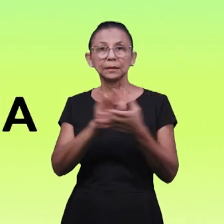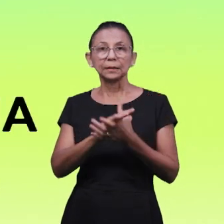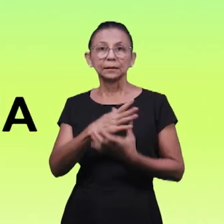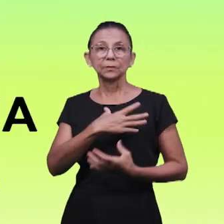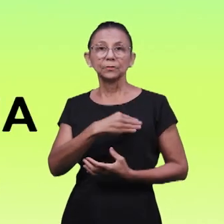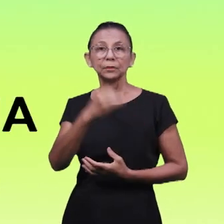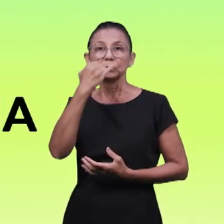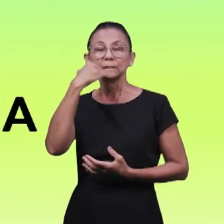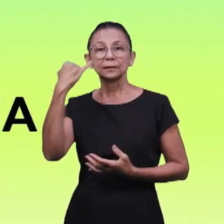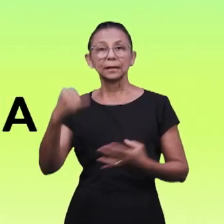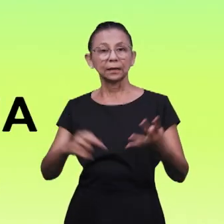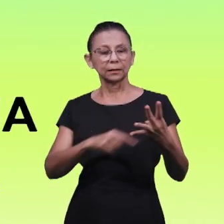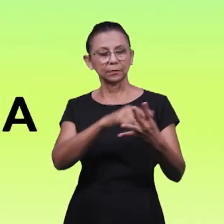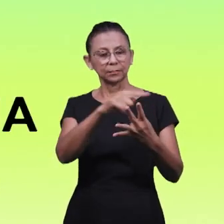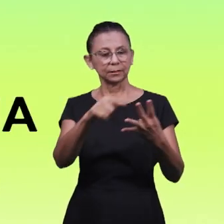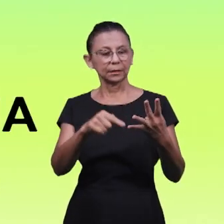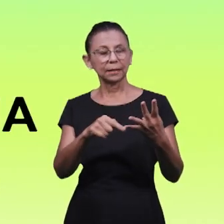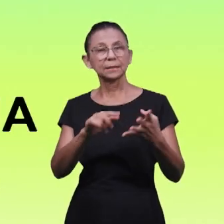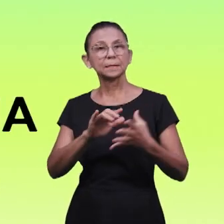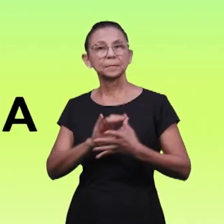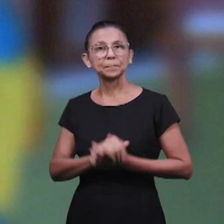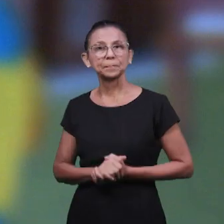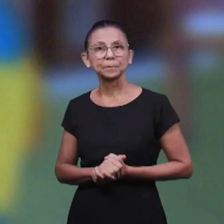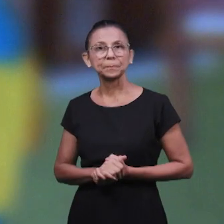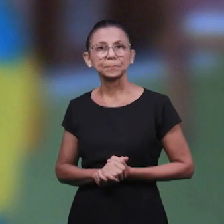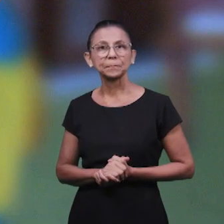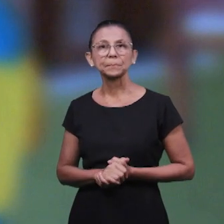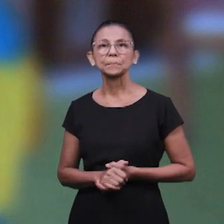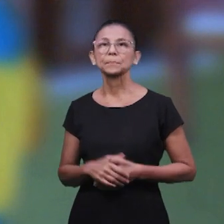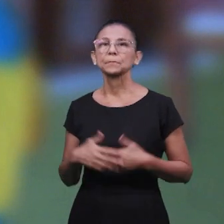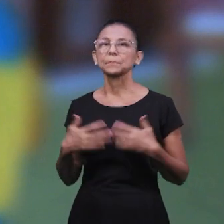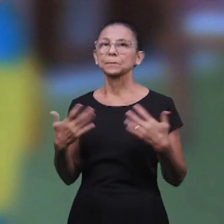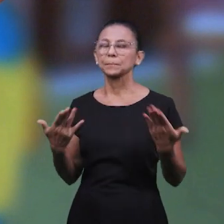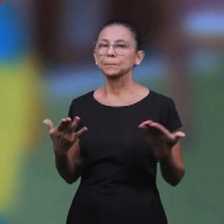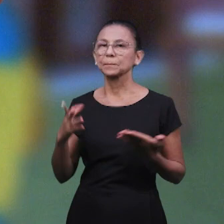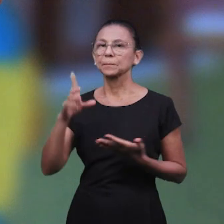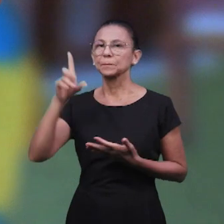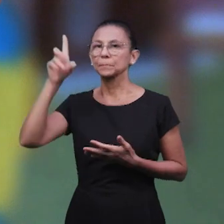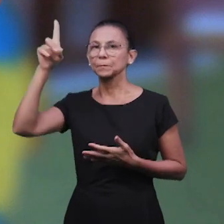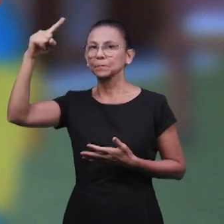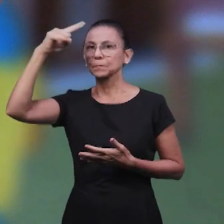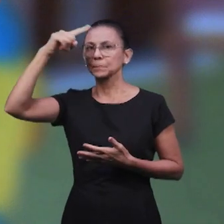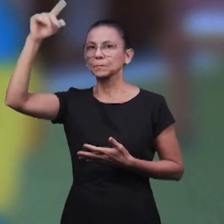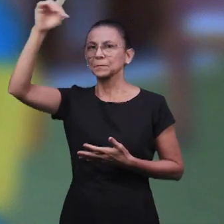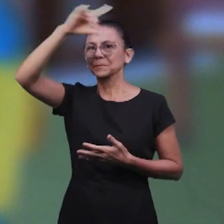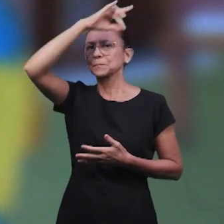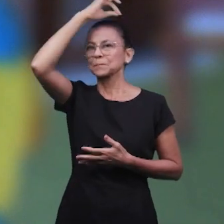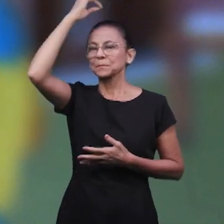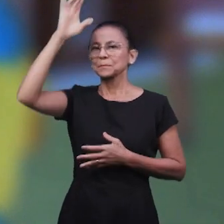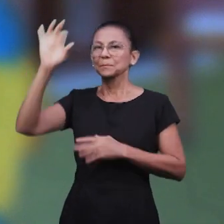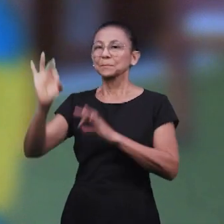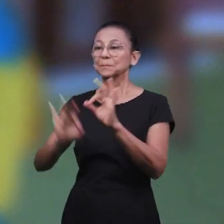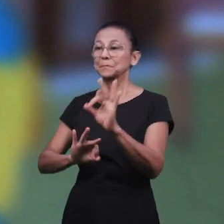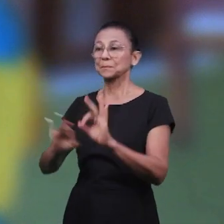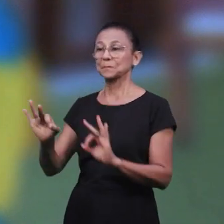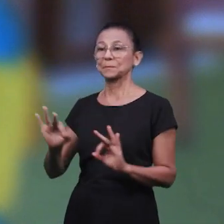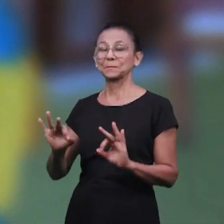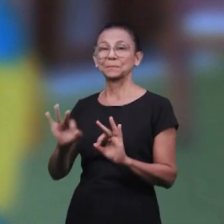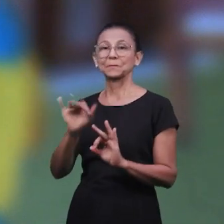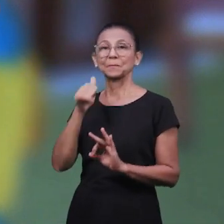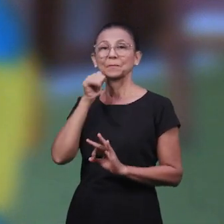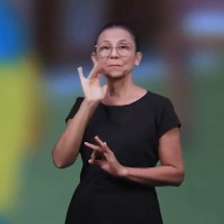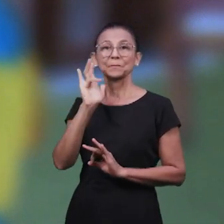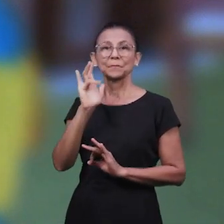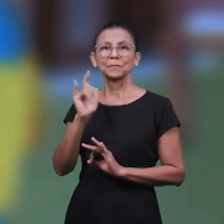e Pai enviou o seu Espírito Santo para preparar uma noiva, a igreja